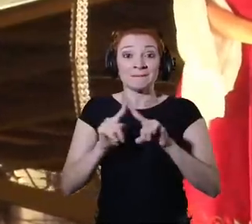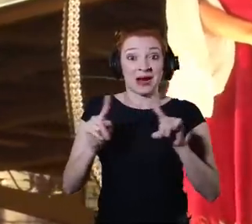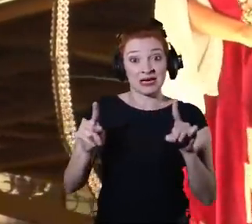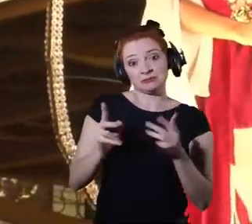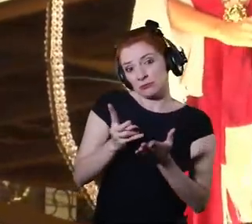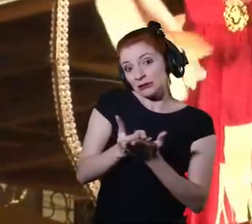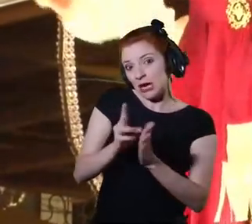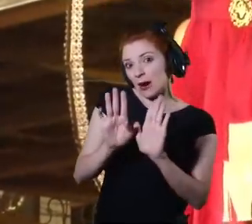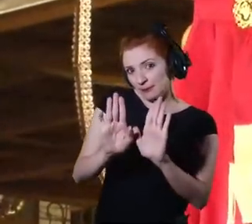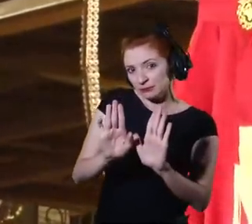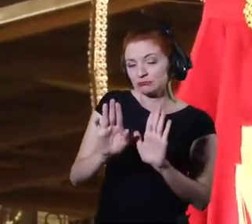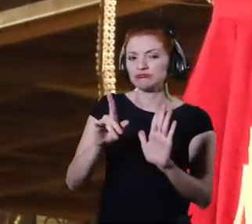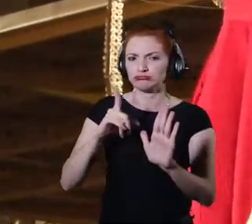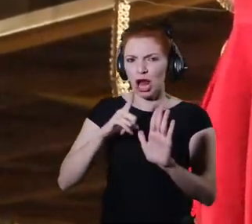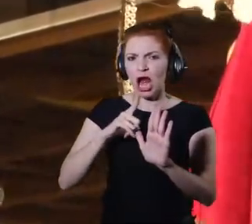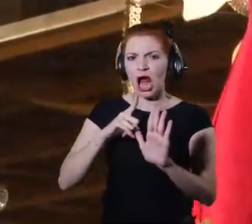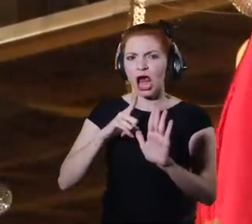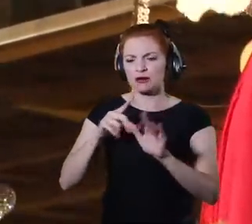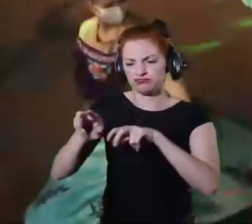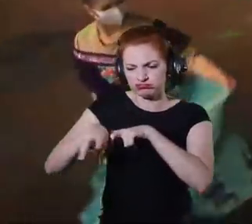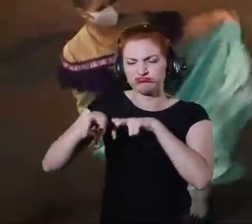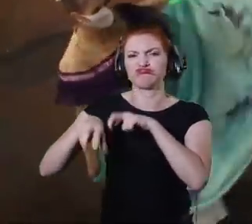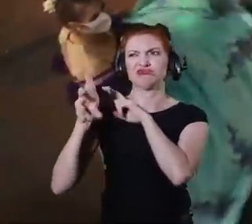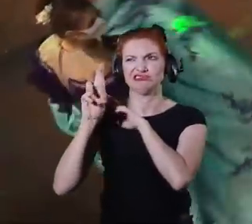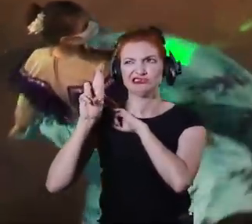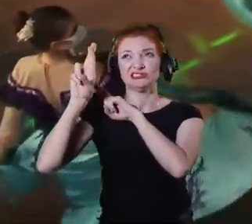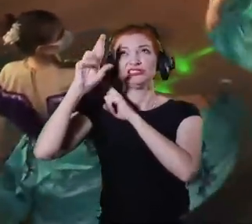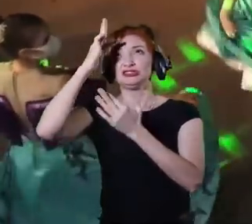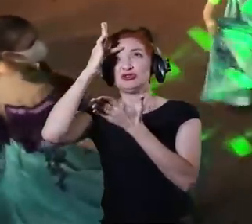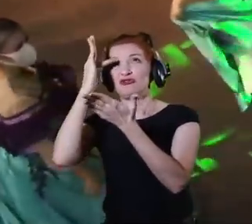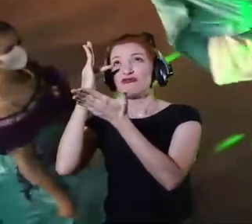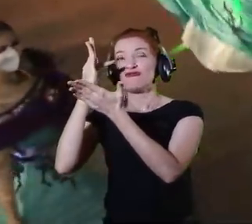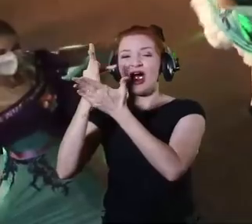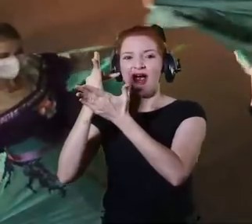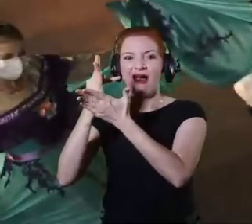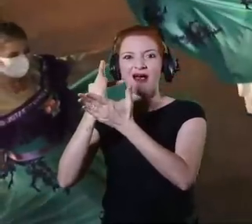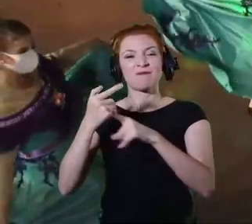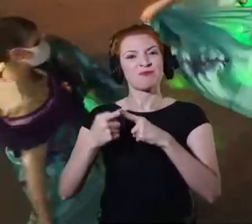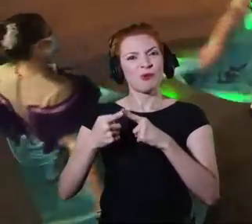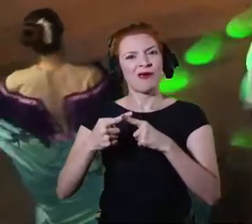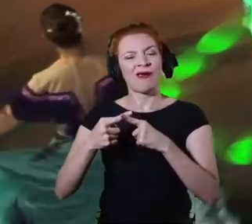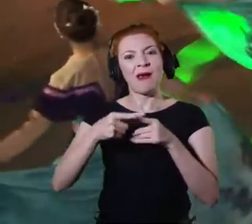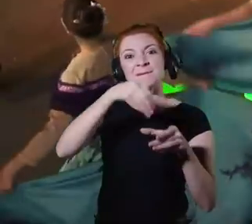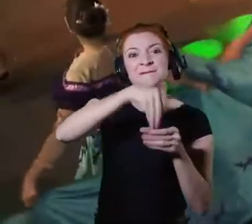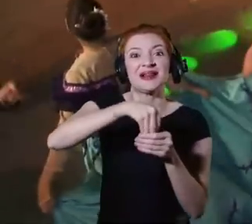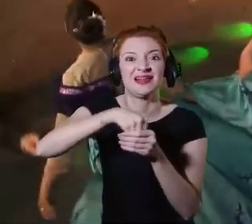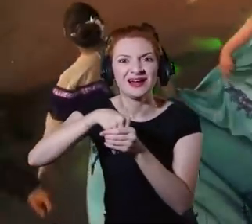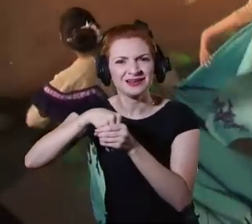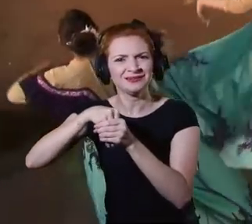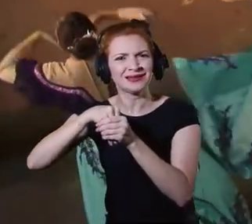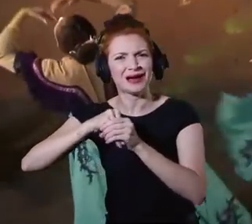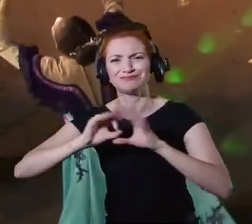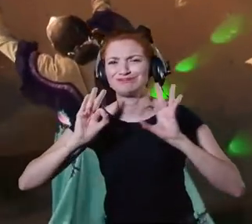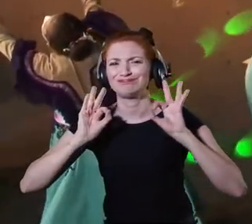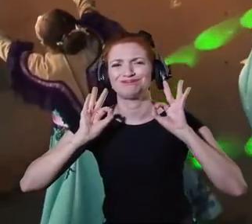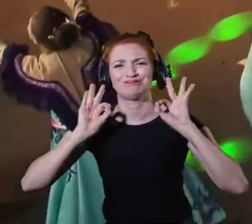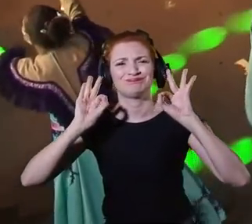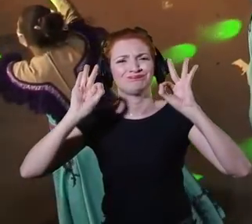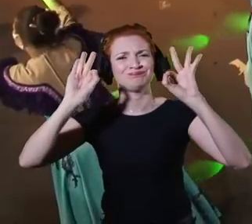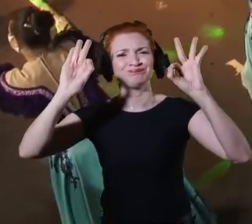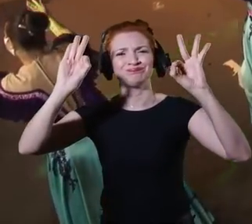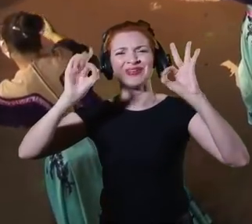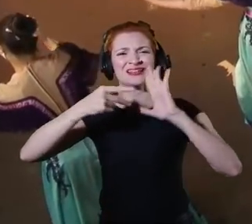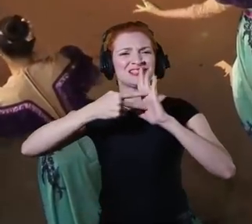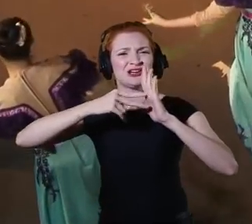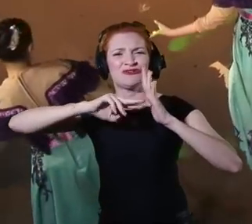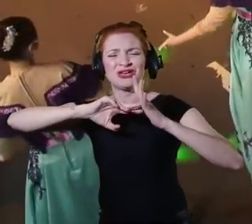é levado em frente com esperança, persistência e com fé. Plantar é algo mais sublime, um dos gestos mais sublimes